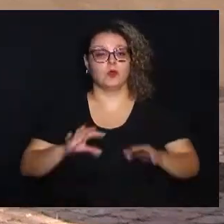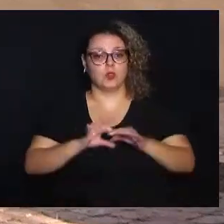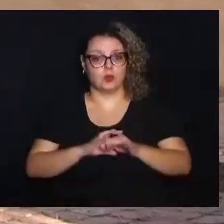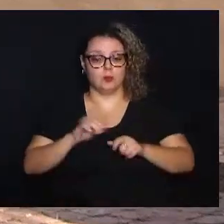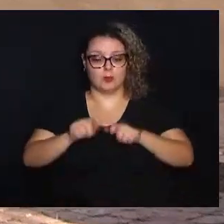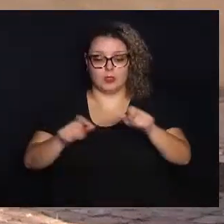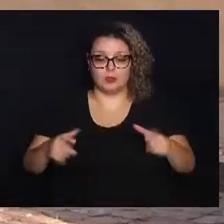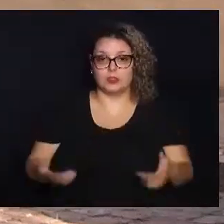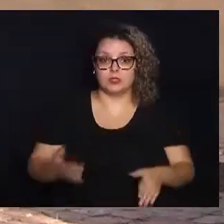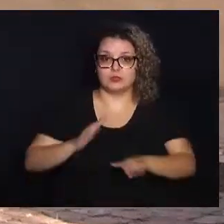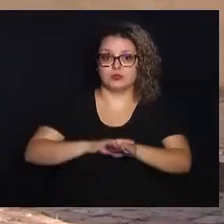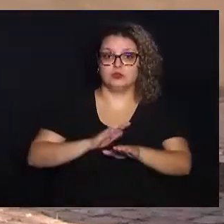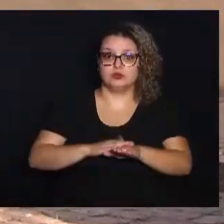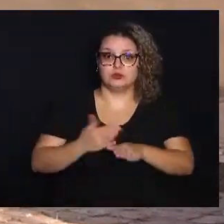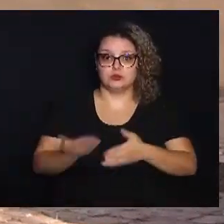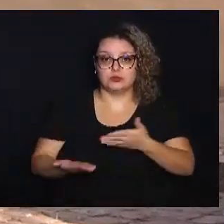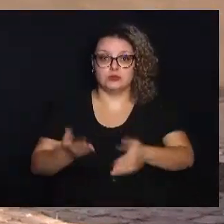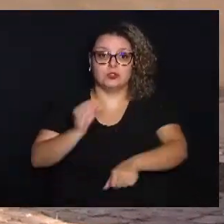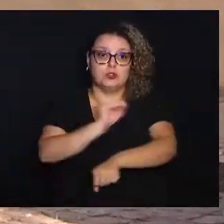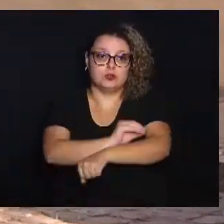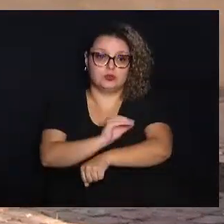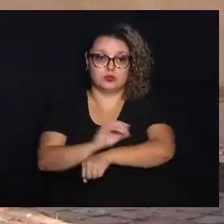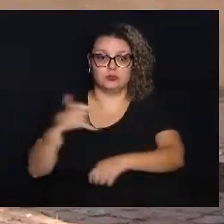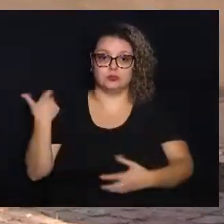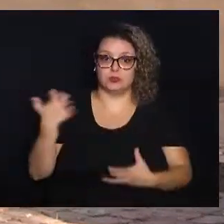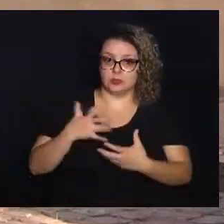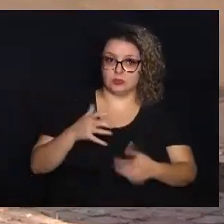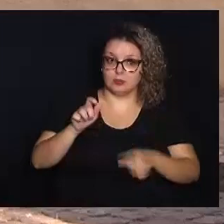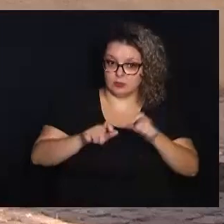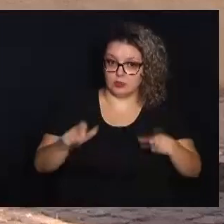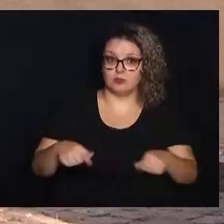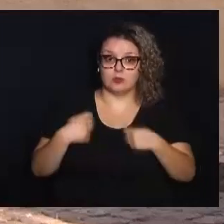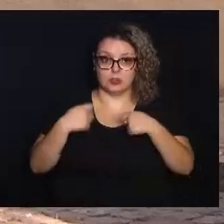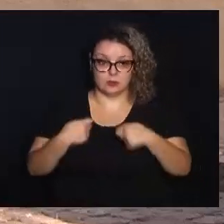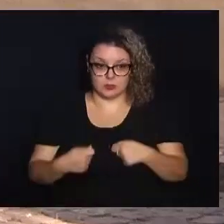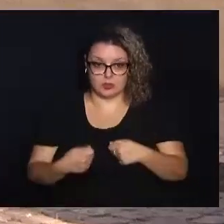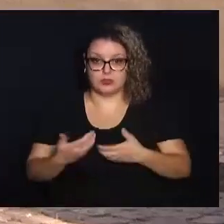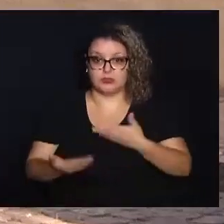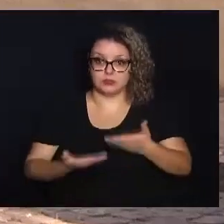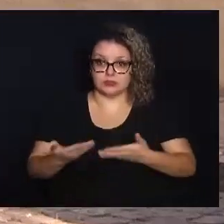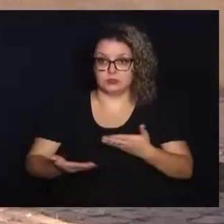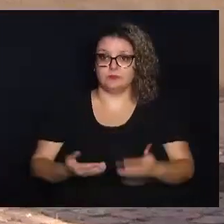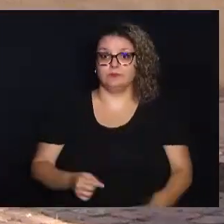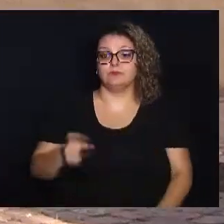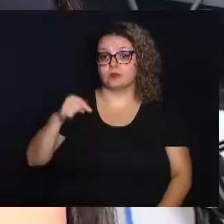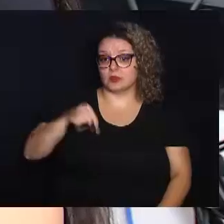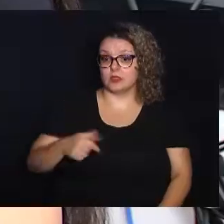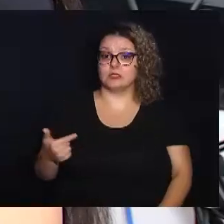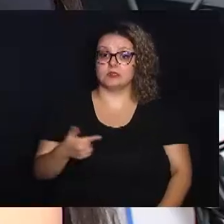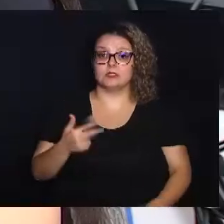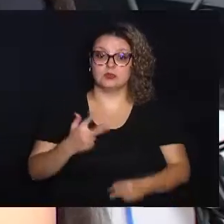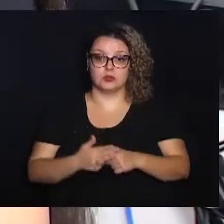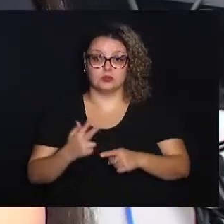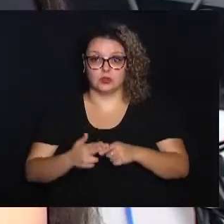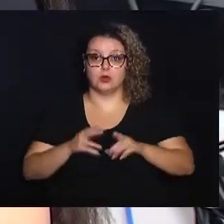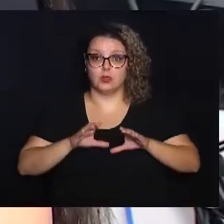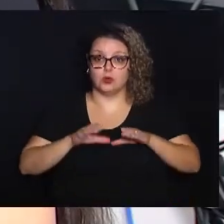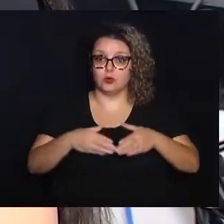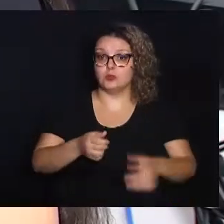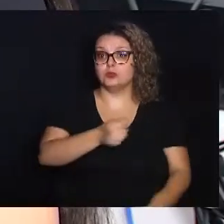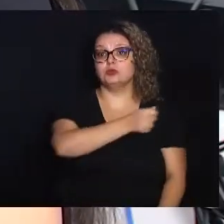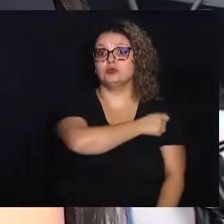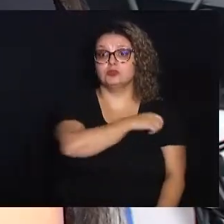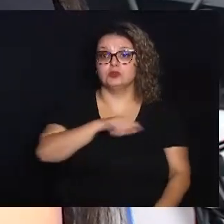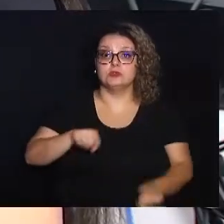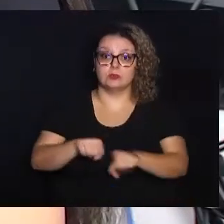Visa conectar pessoas que atuam como cuidadores de idosos e indivíduos que necessitam desse serviço né nesta segunda edição